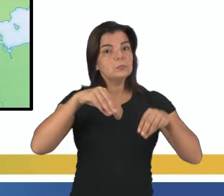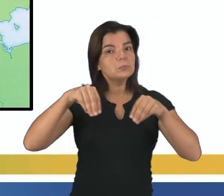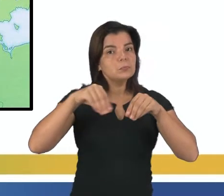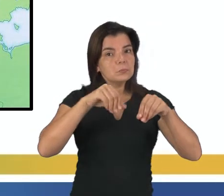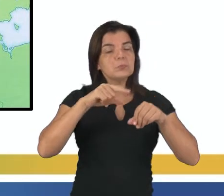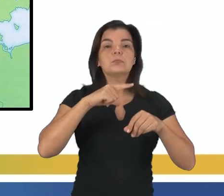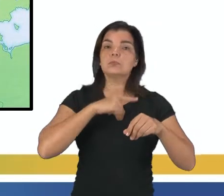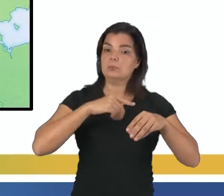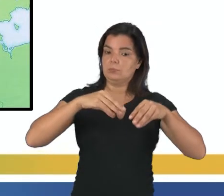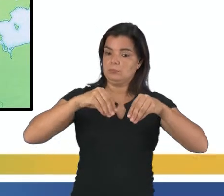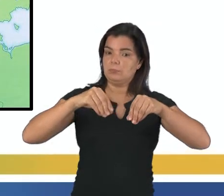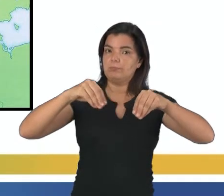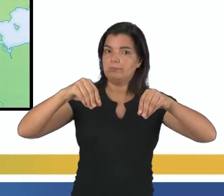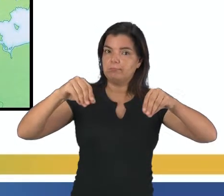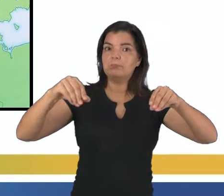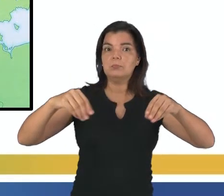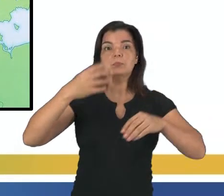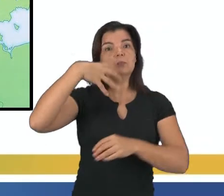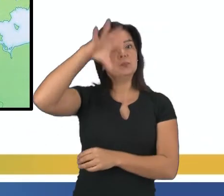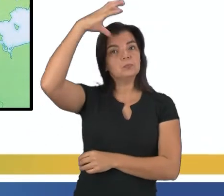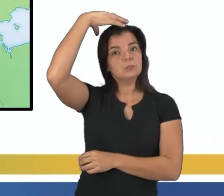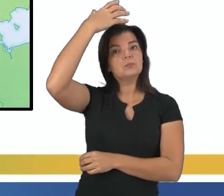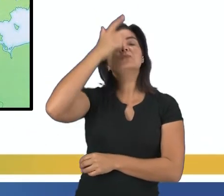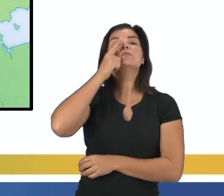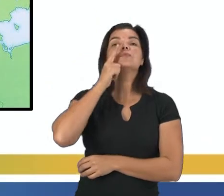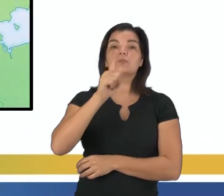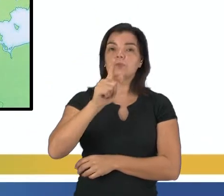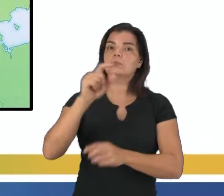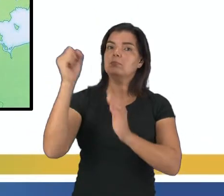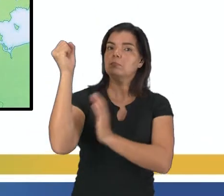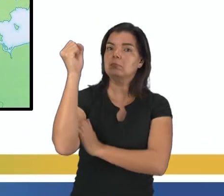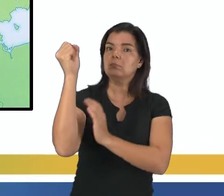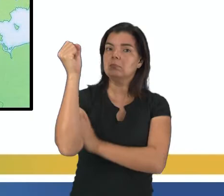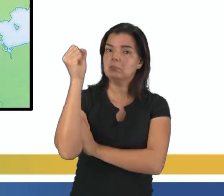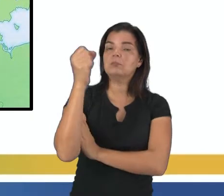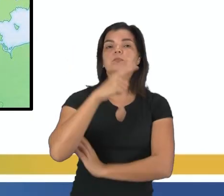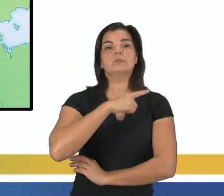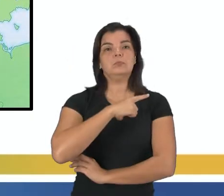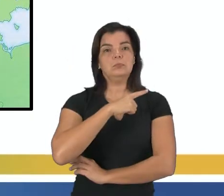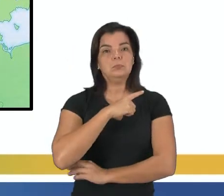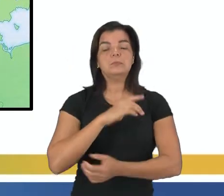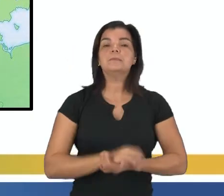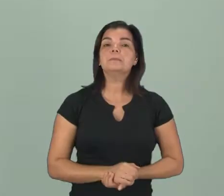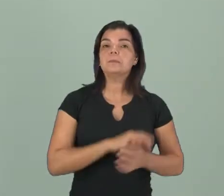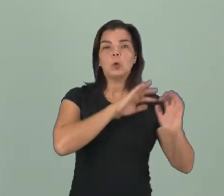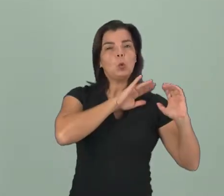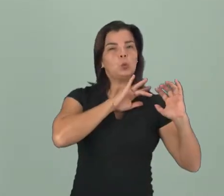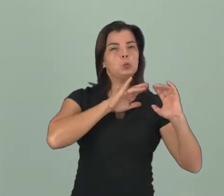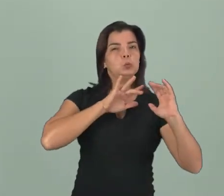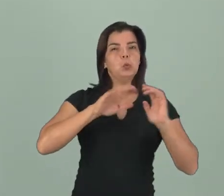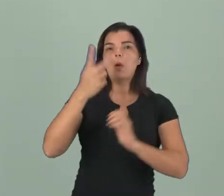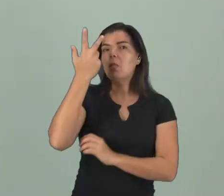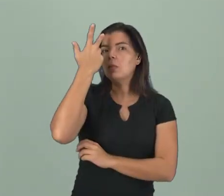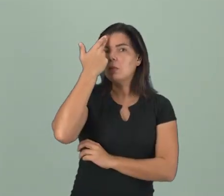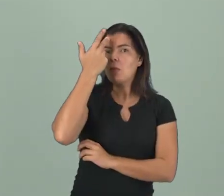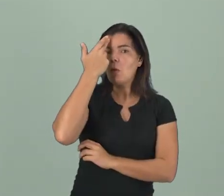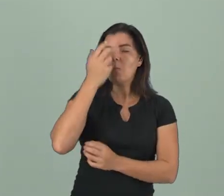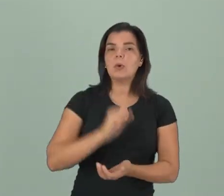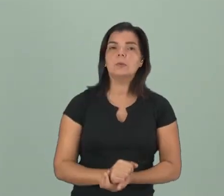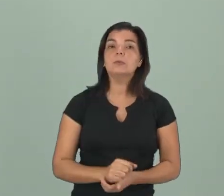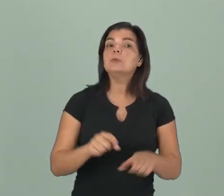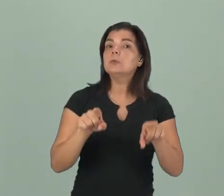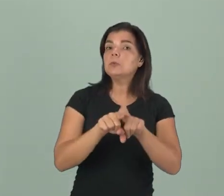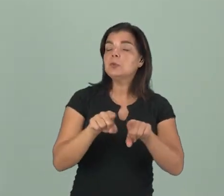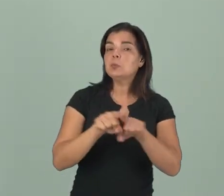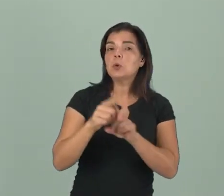terras quanto mais território é um reino conquistava mais forte ele se tornava Então essa invasão era como antigamente e